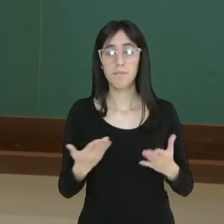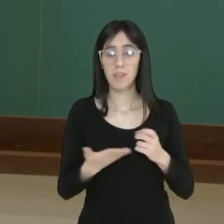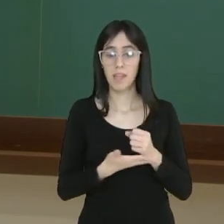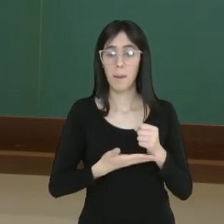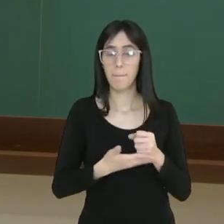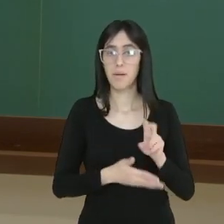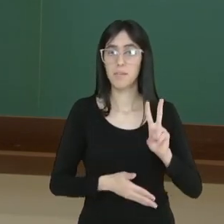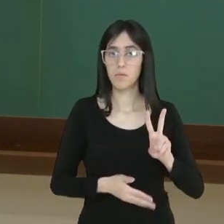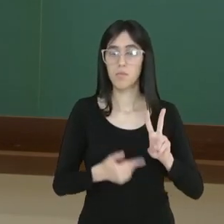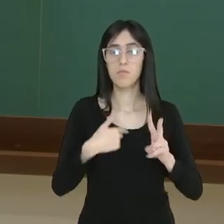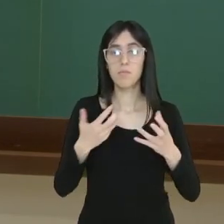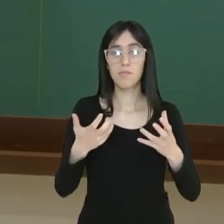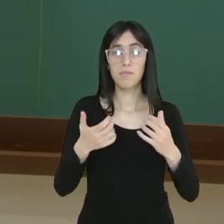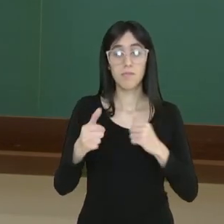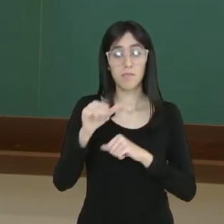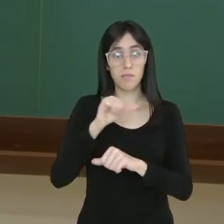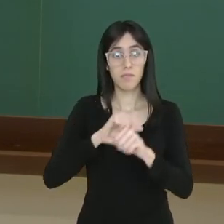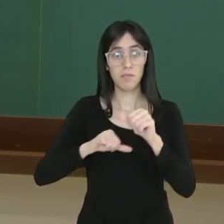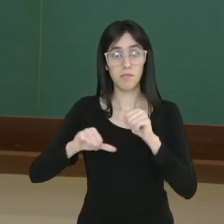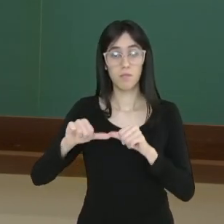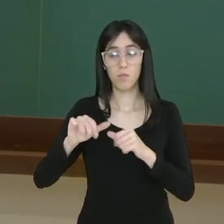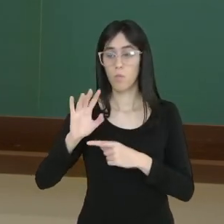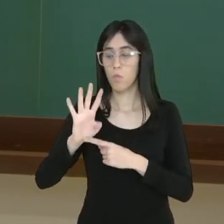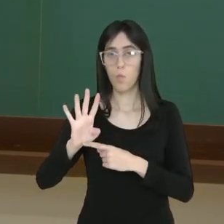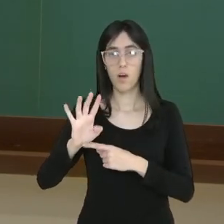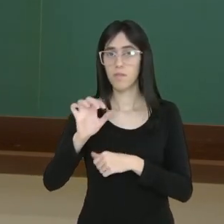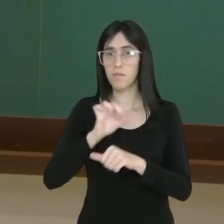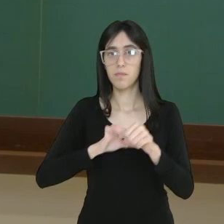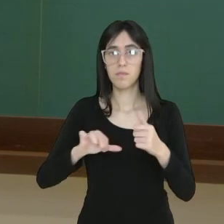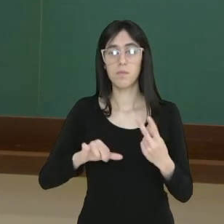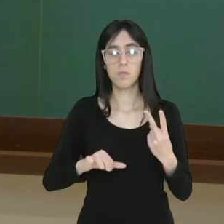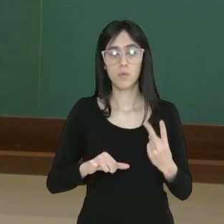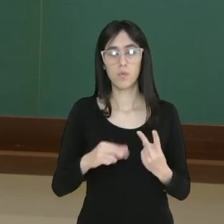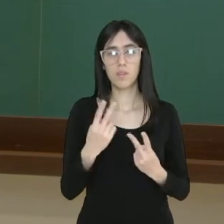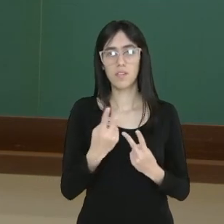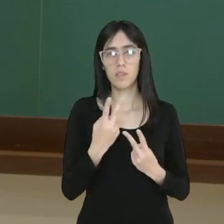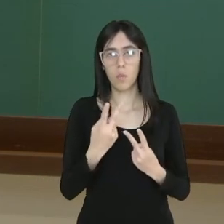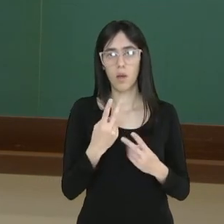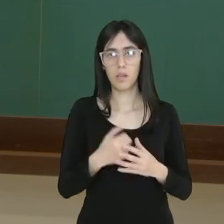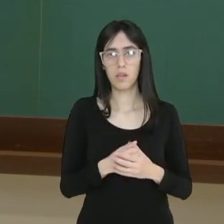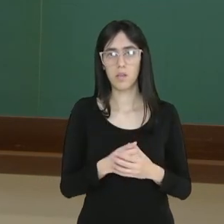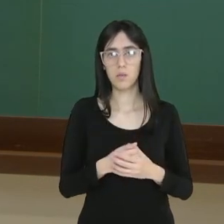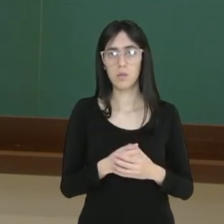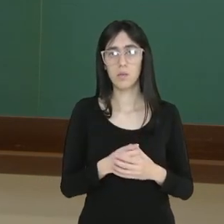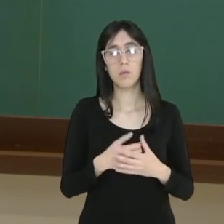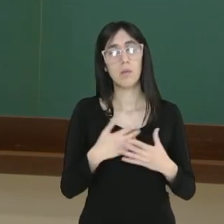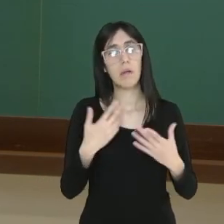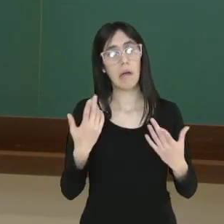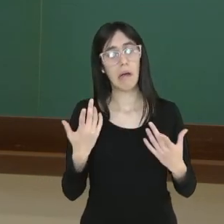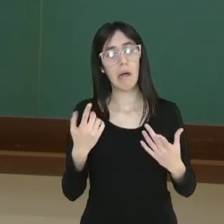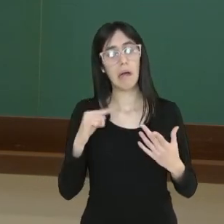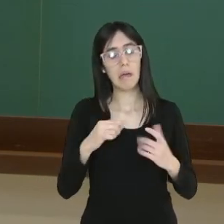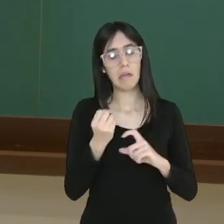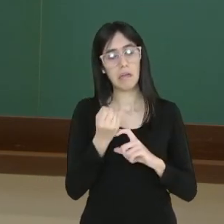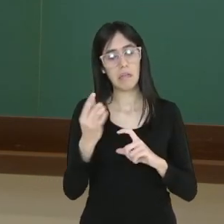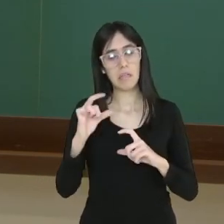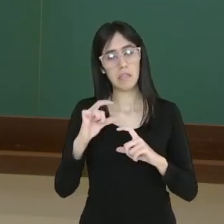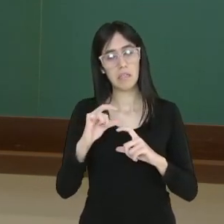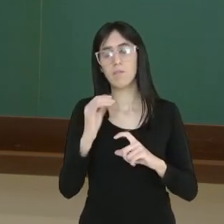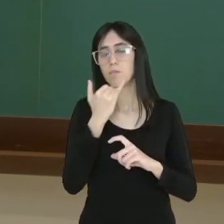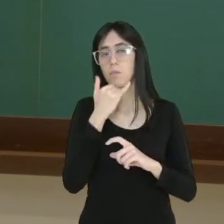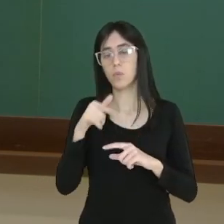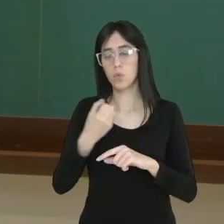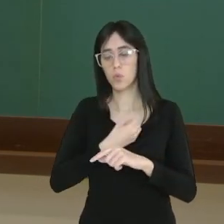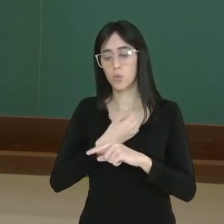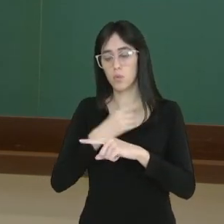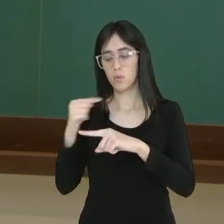2, então eu vou transformar esse 4 em 2 ao quadrado. Ah, mas ele está no expoente, está no denominador, aliás, perdão.